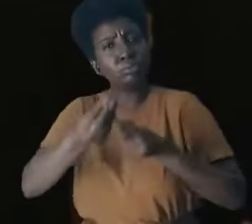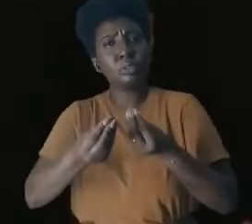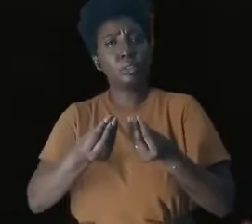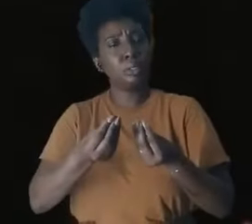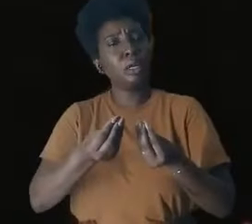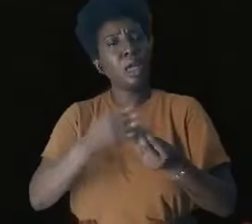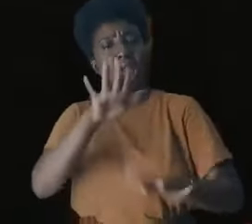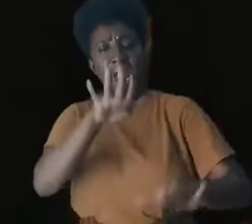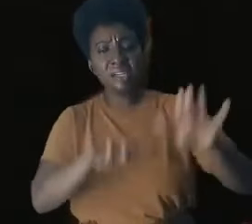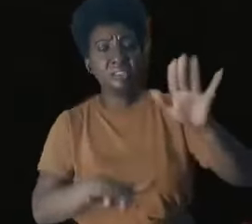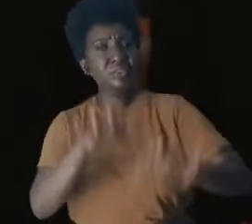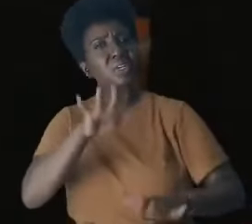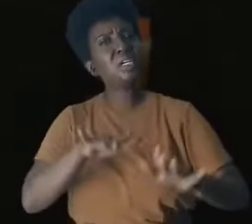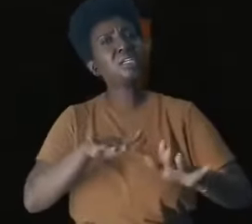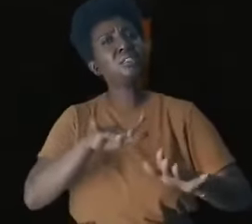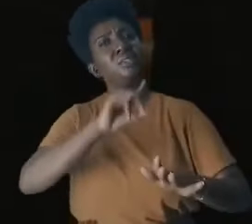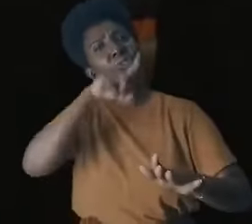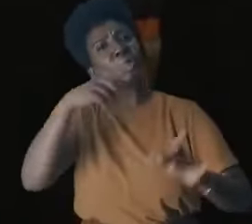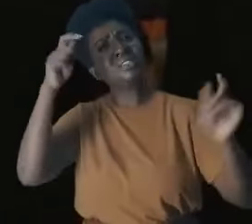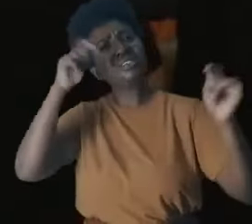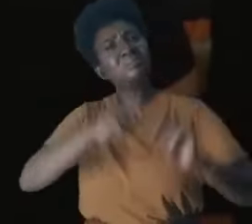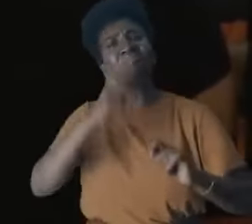Às vezes a gente busca uma fuga